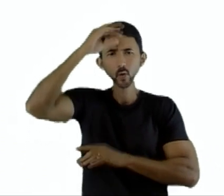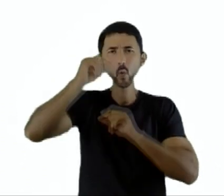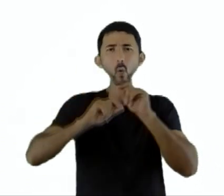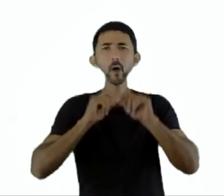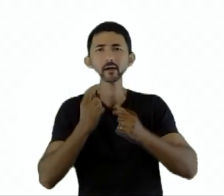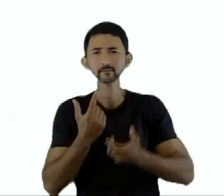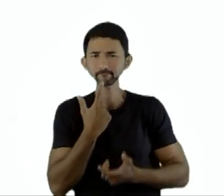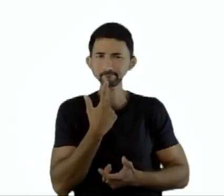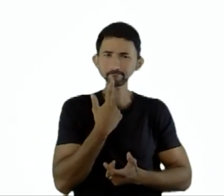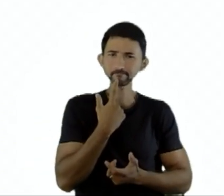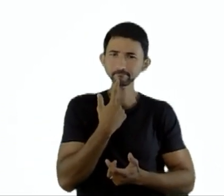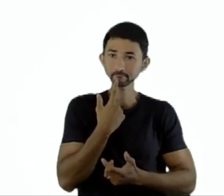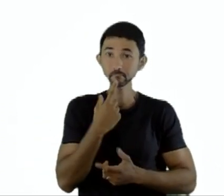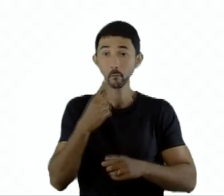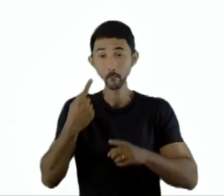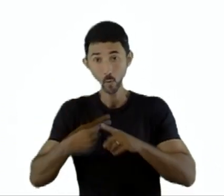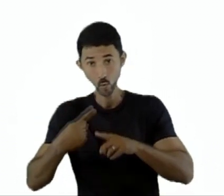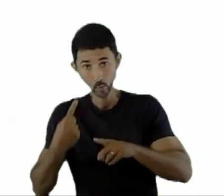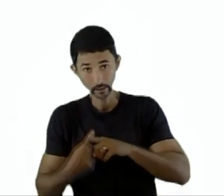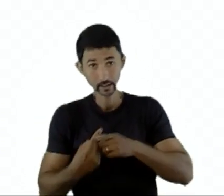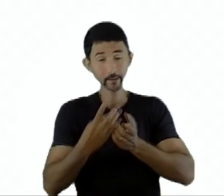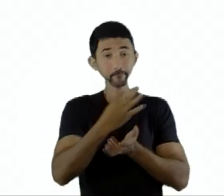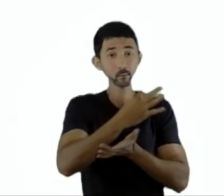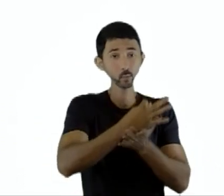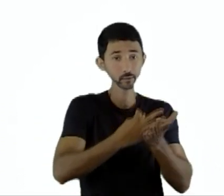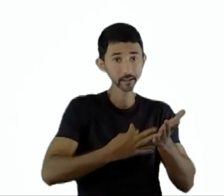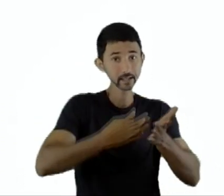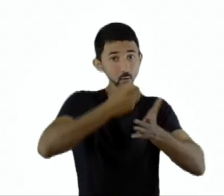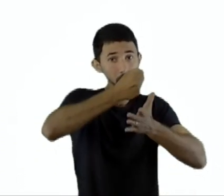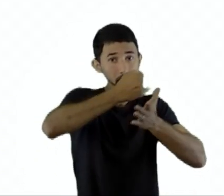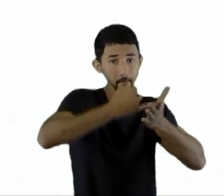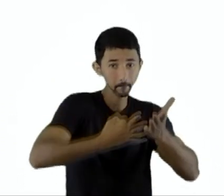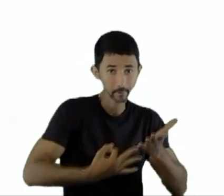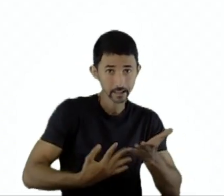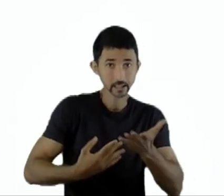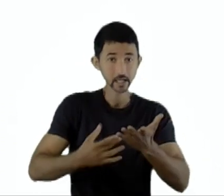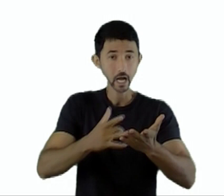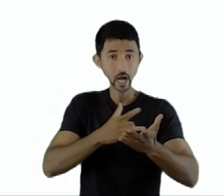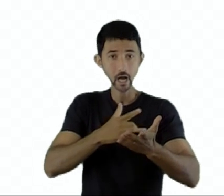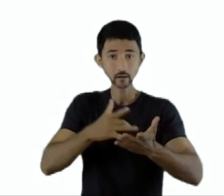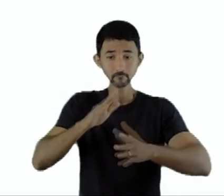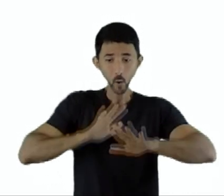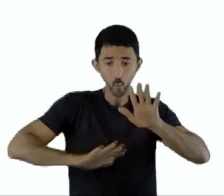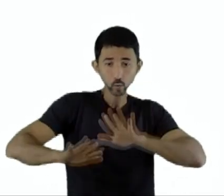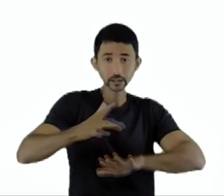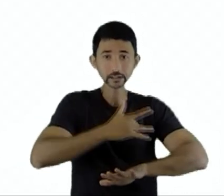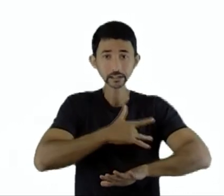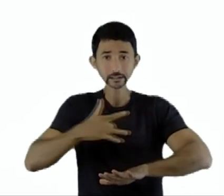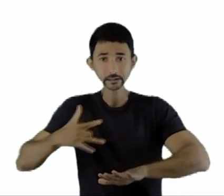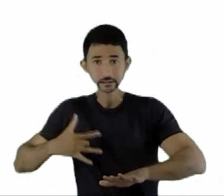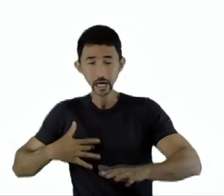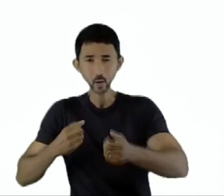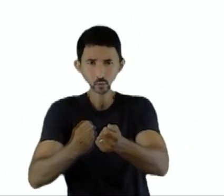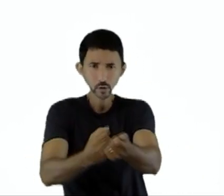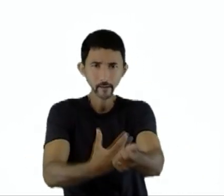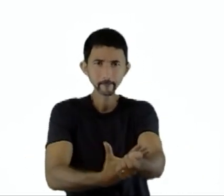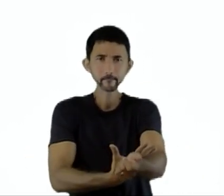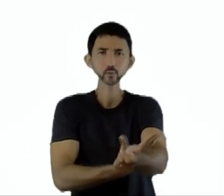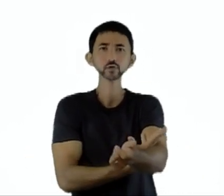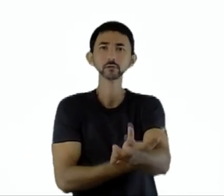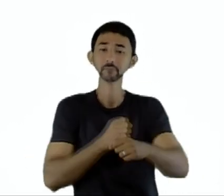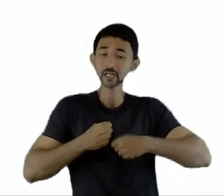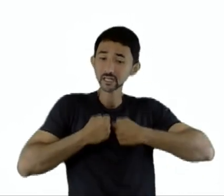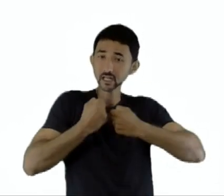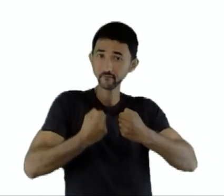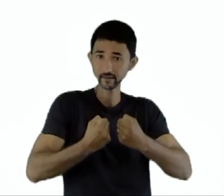espiritualidade? Porque, segundo o texto, quando nós cuidamos da nossa saúde emocional, e aí agora eu estou defendendo para você